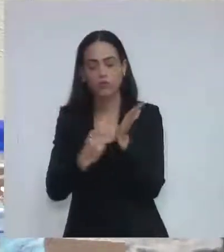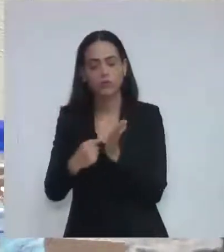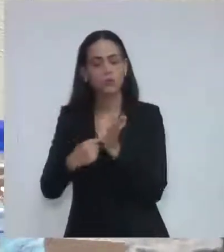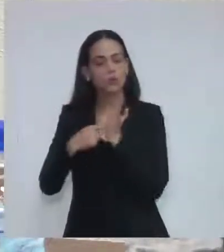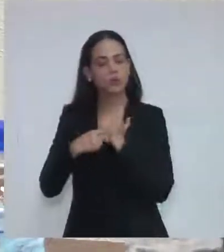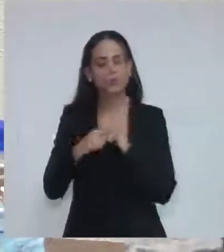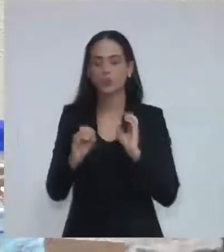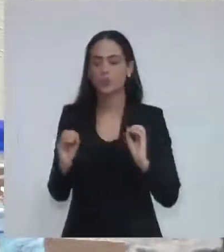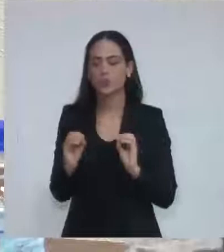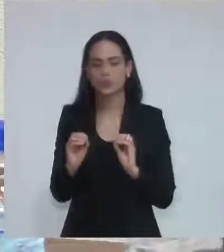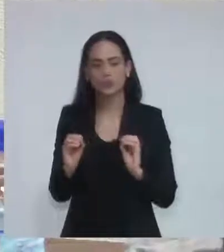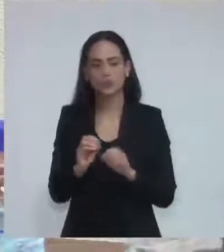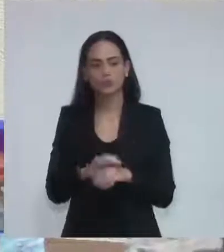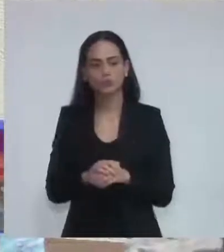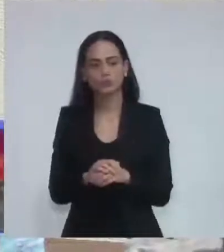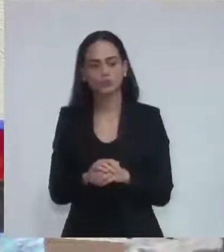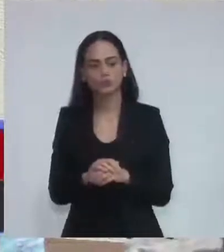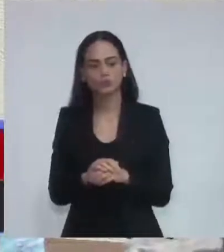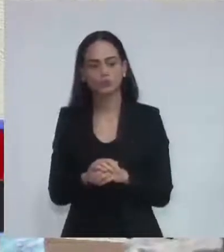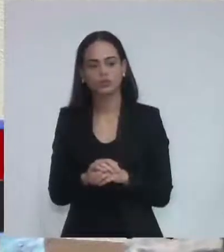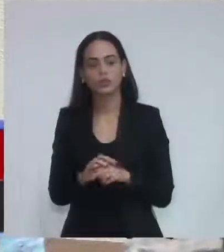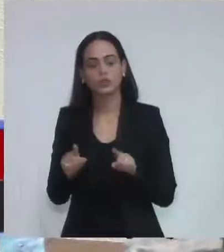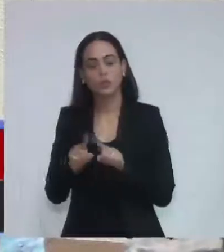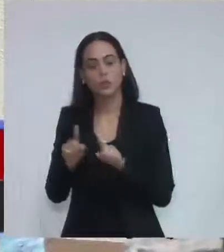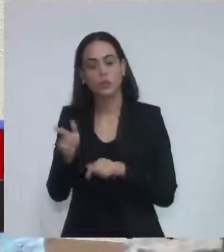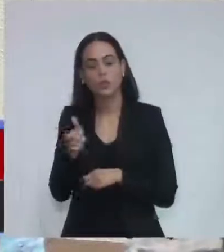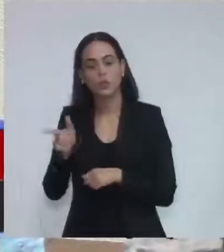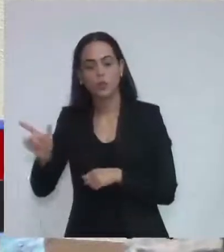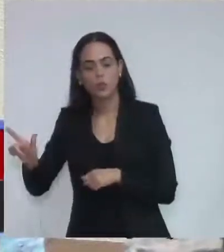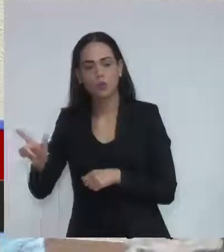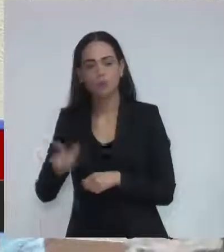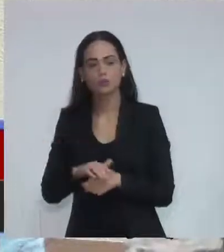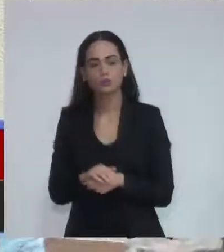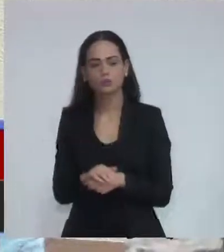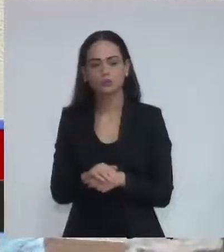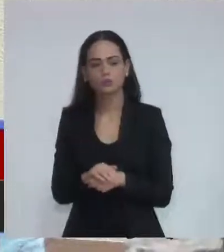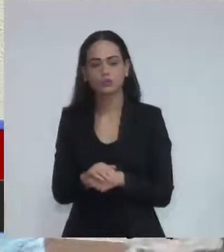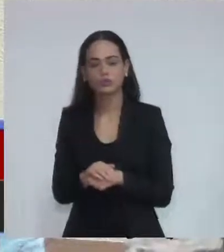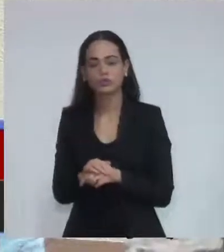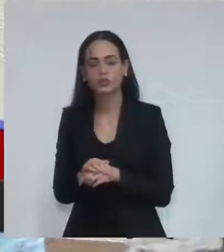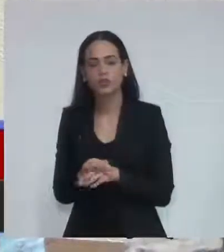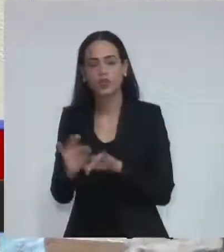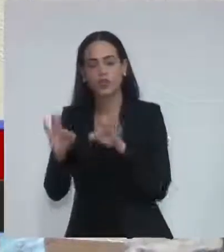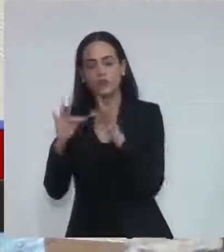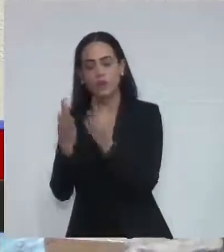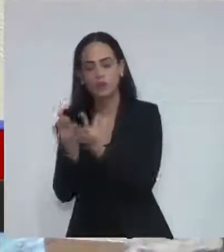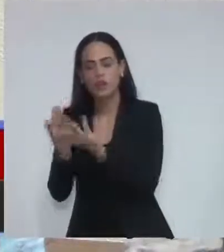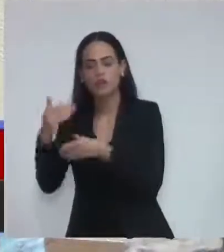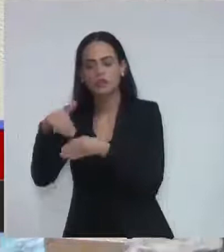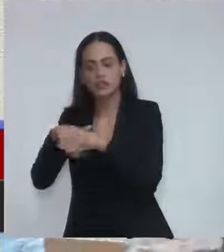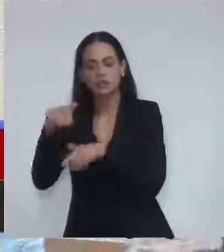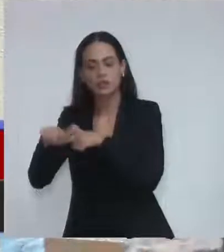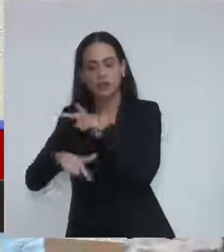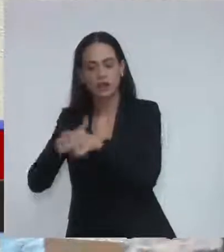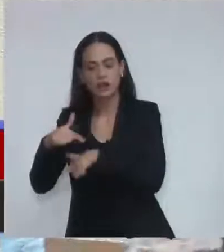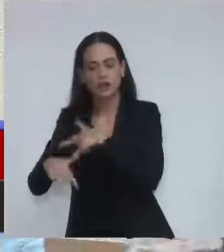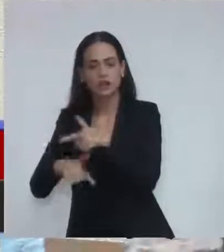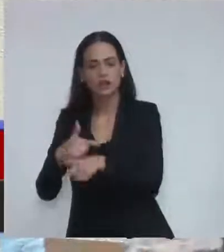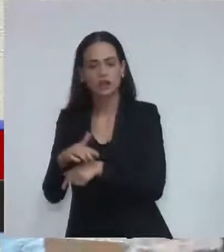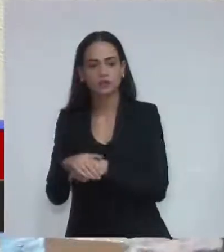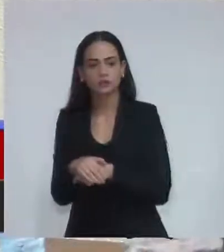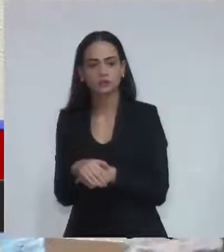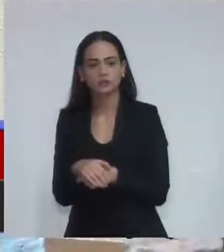e não foi lido. Como o caso do nepotismo, que foi apontado pelo Ministério Público, também não foi lido vereador, aqui. Então,